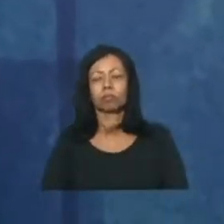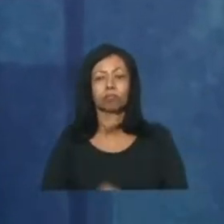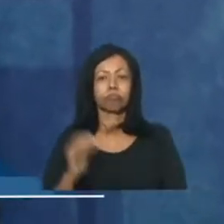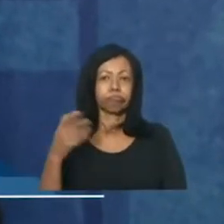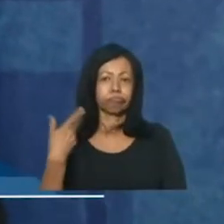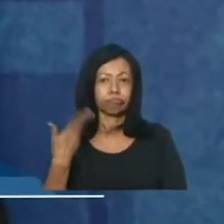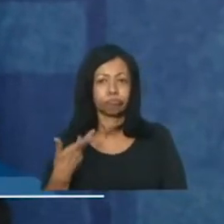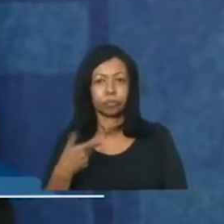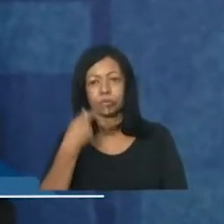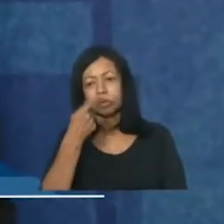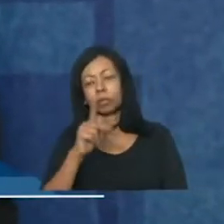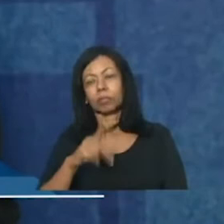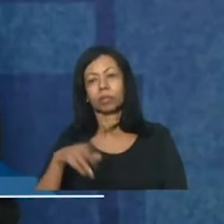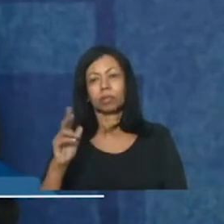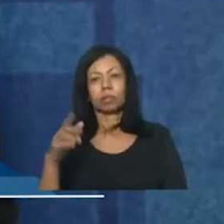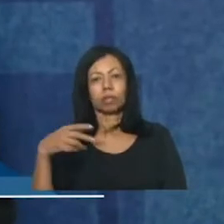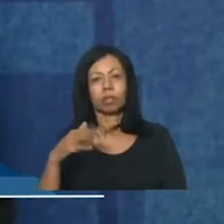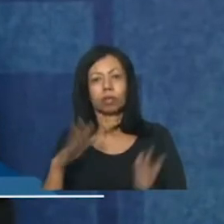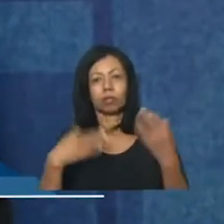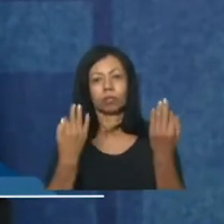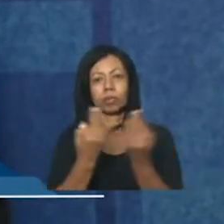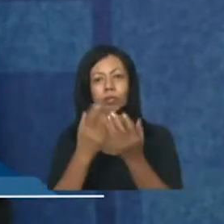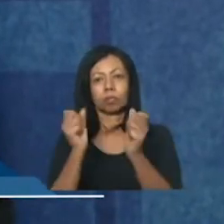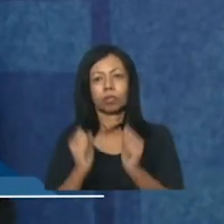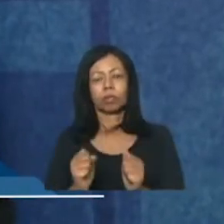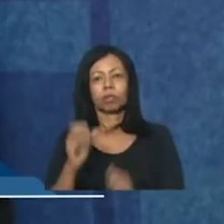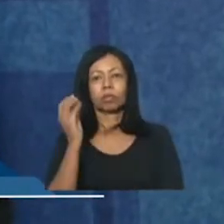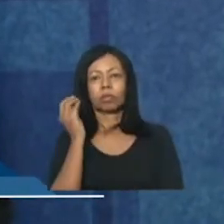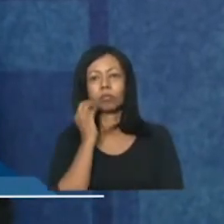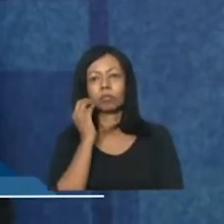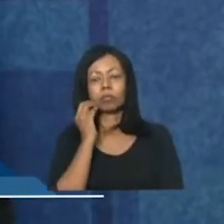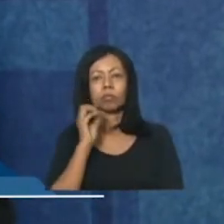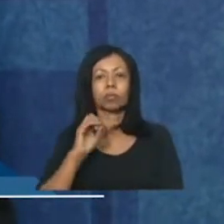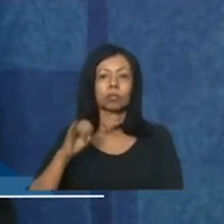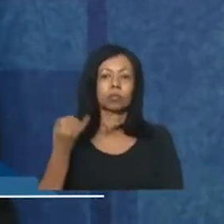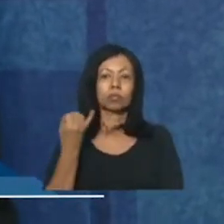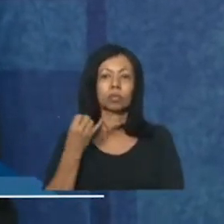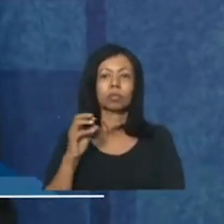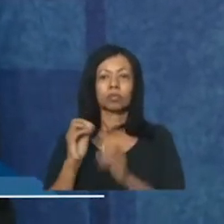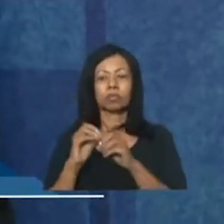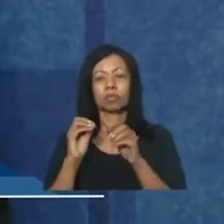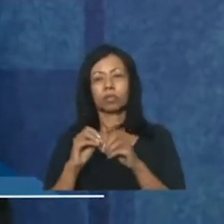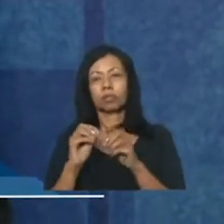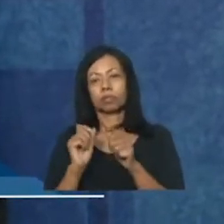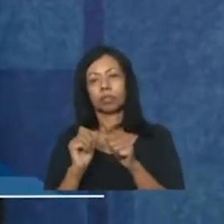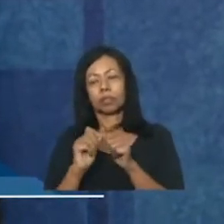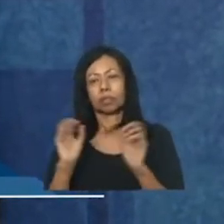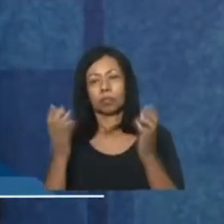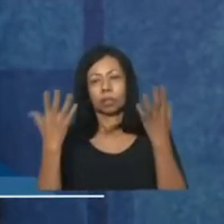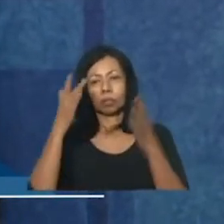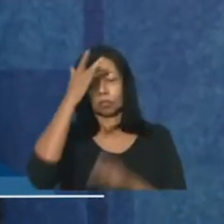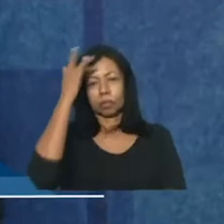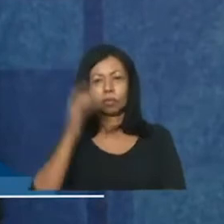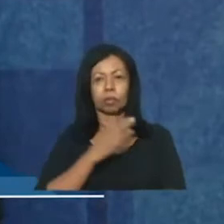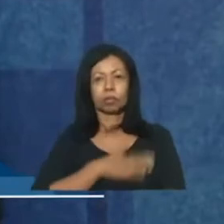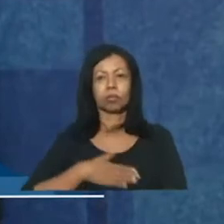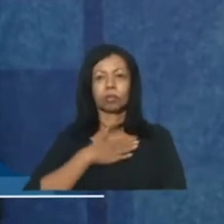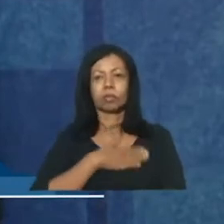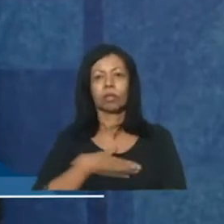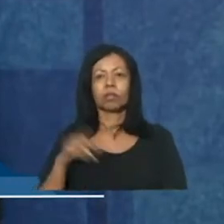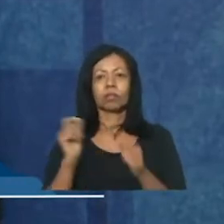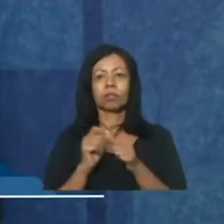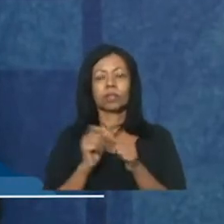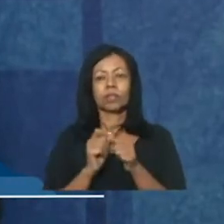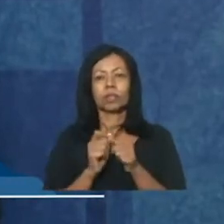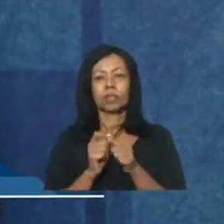disse para a família aqui anteriormente, em poder ter essa oportunidade de poder fazer essa homenagem a uma pessoa que gostava do que